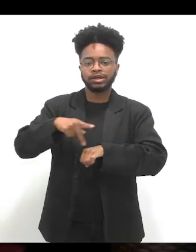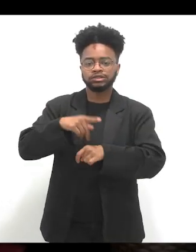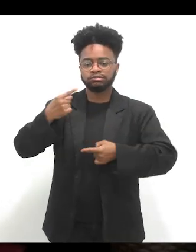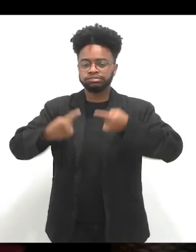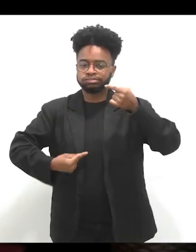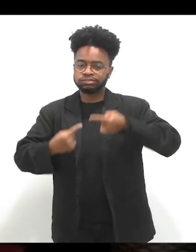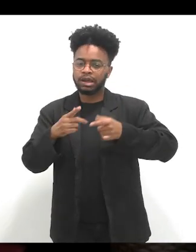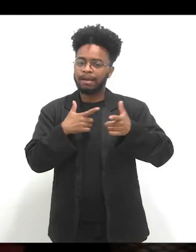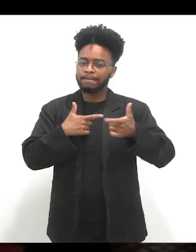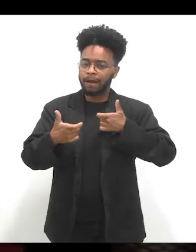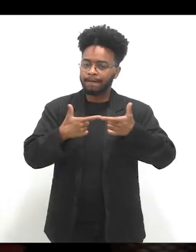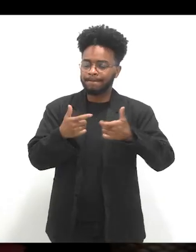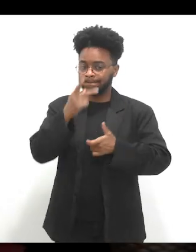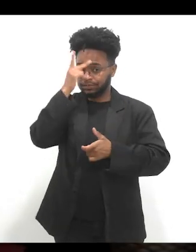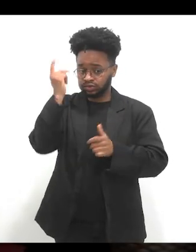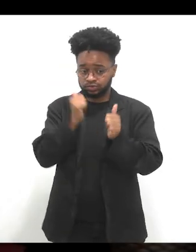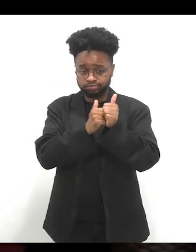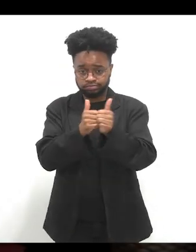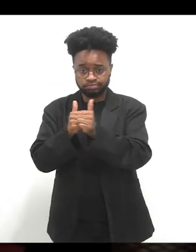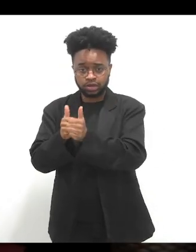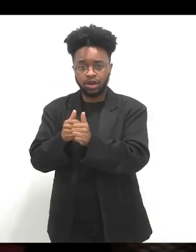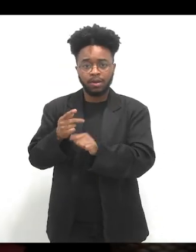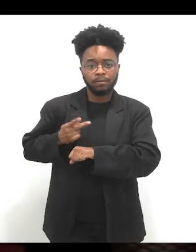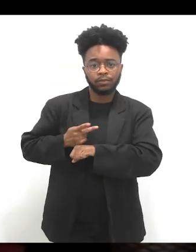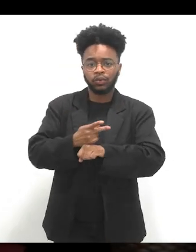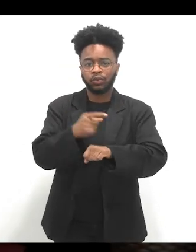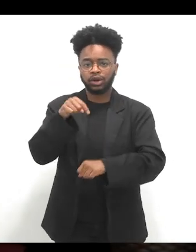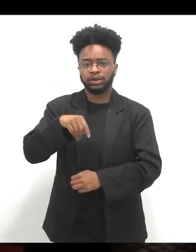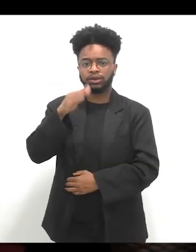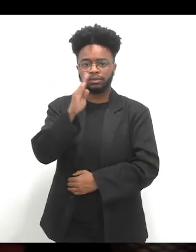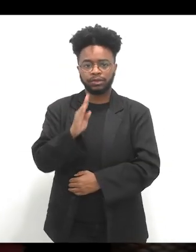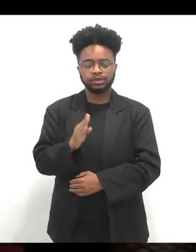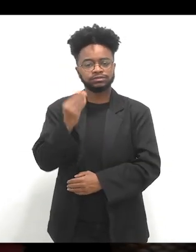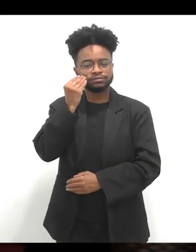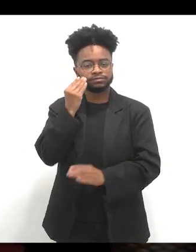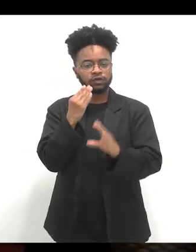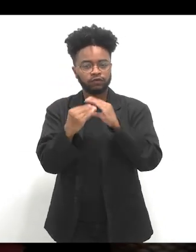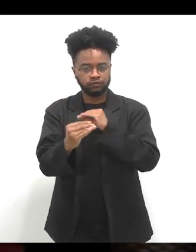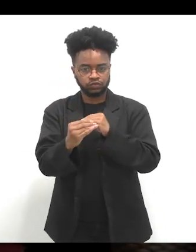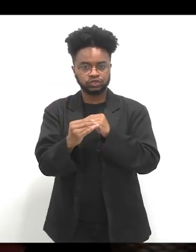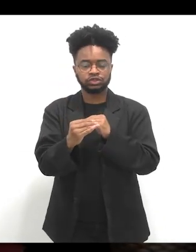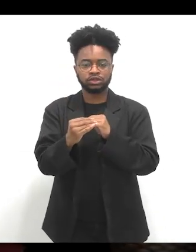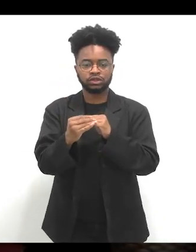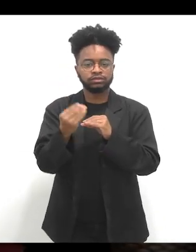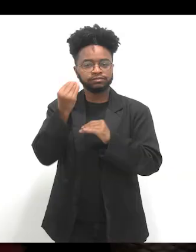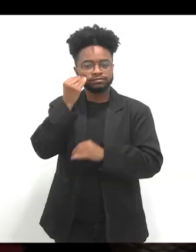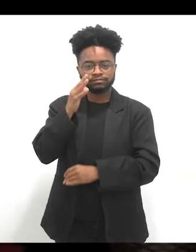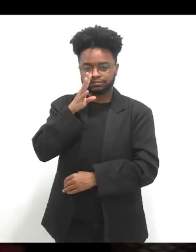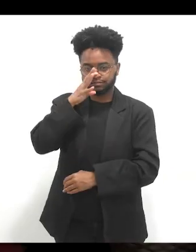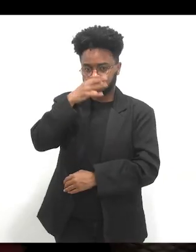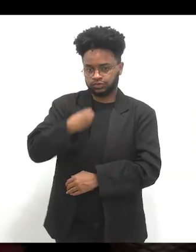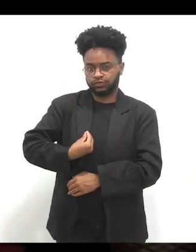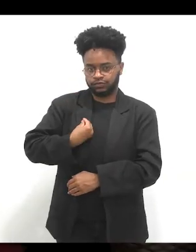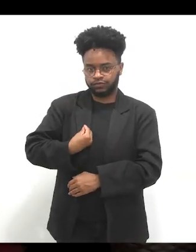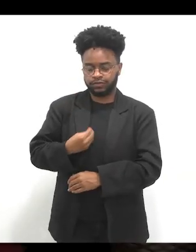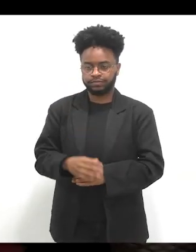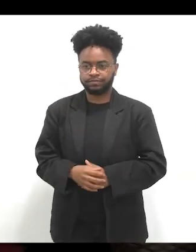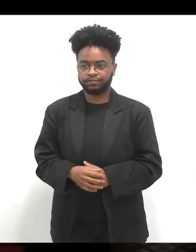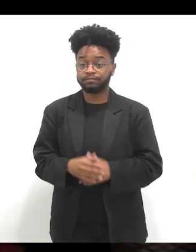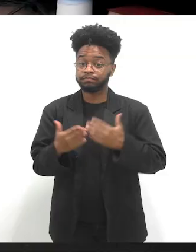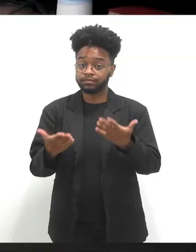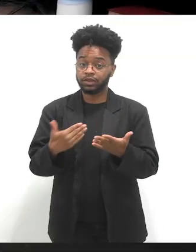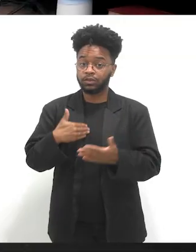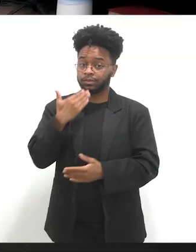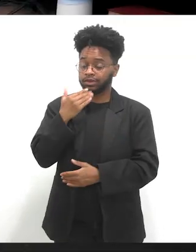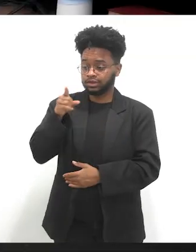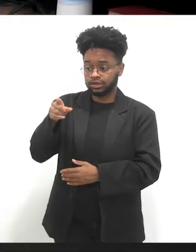conflito ou pessoas que são perseguidas que acabam procurando o Brasil, né, como um refúgio para poder sobreviver. Né? Sim.